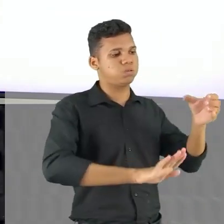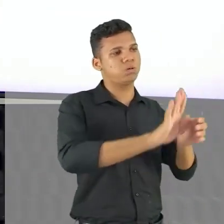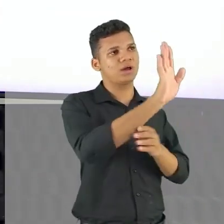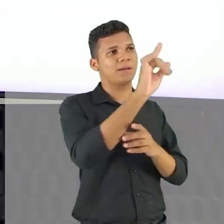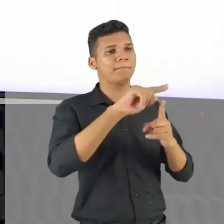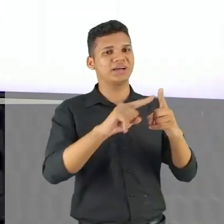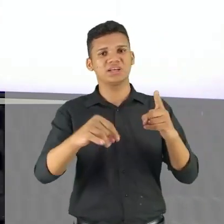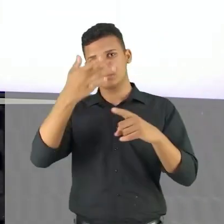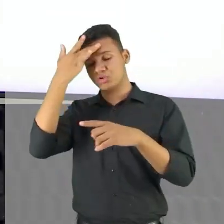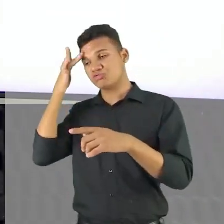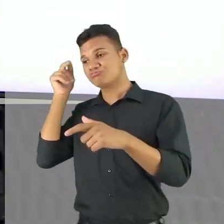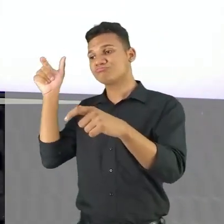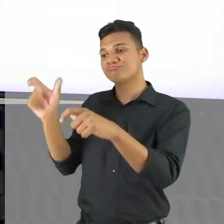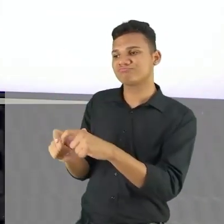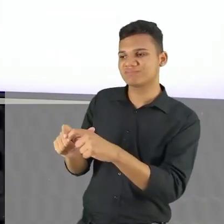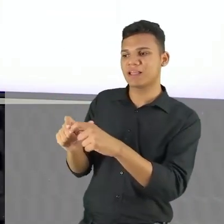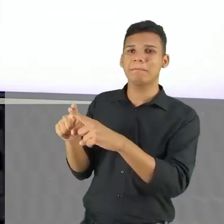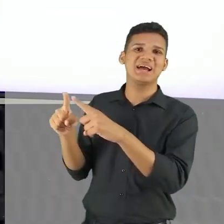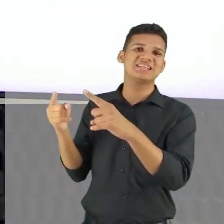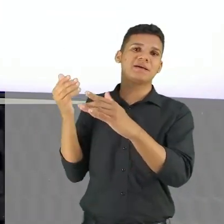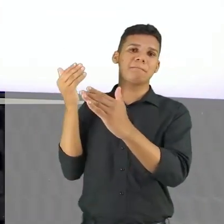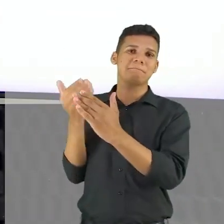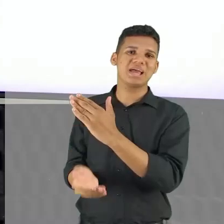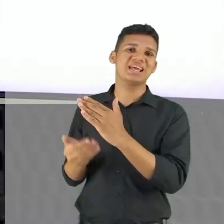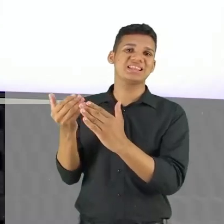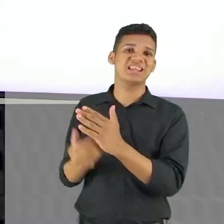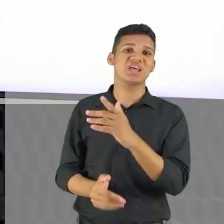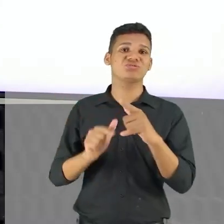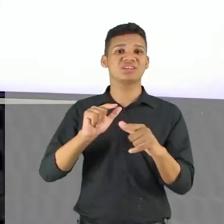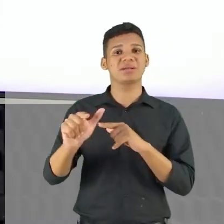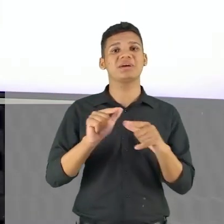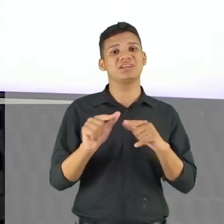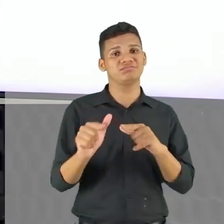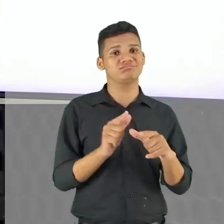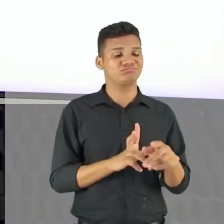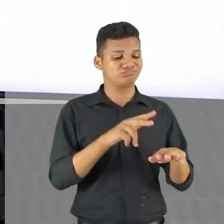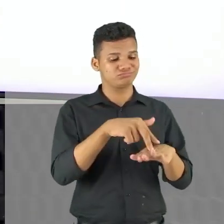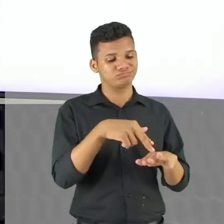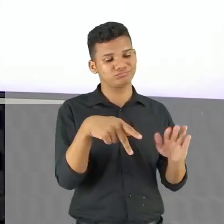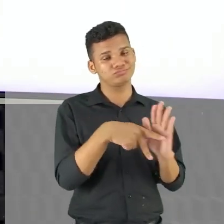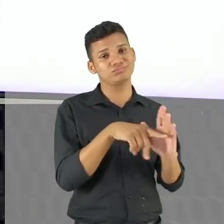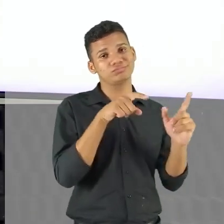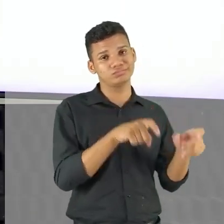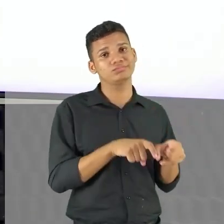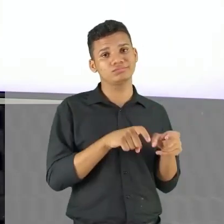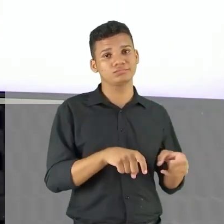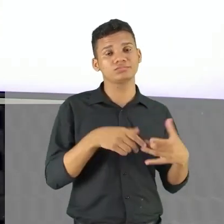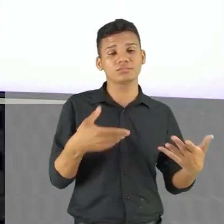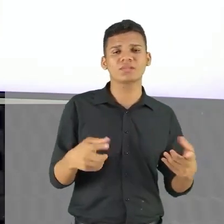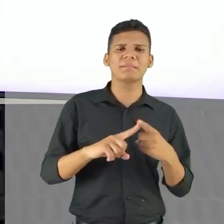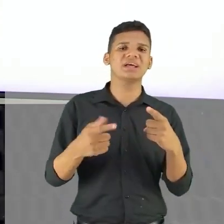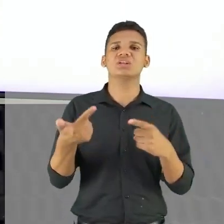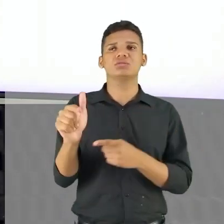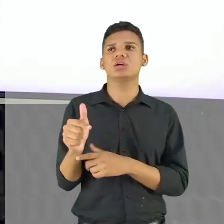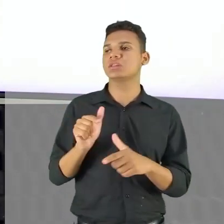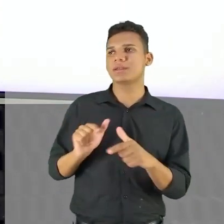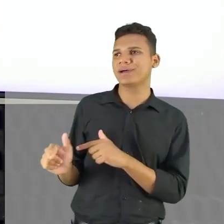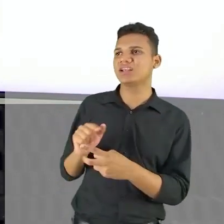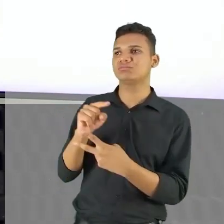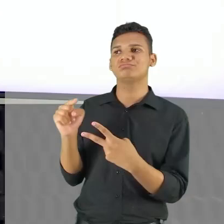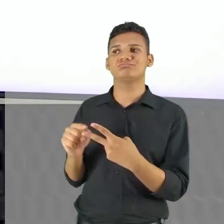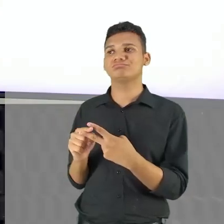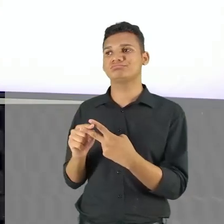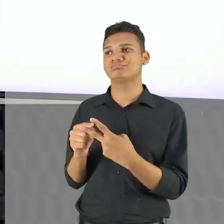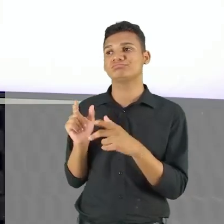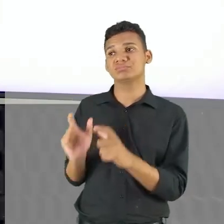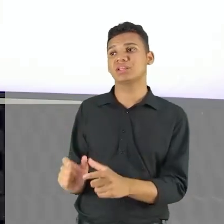o pequeno produtor acabou perdendo aquele emprego que o mantinha ali na terra. Sem emprego, sem terra e